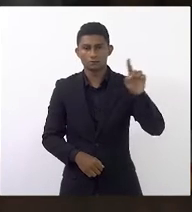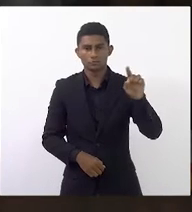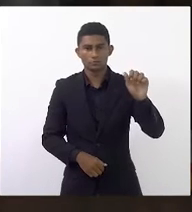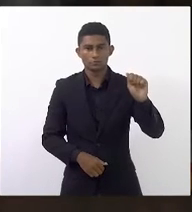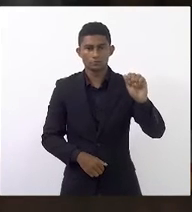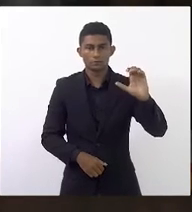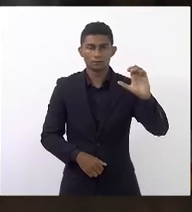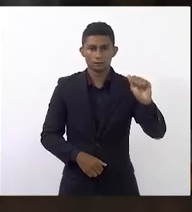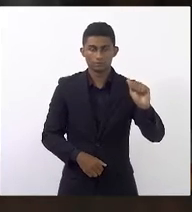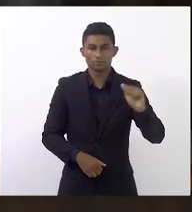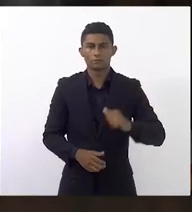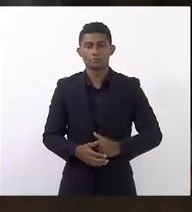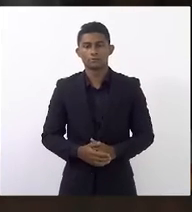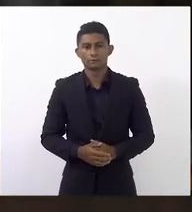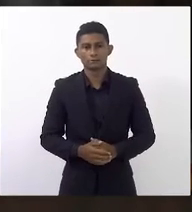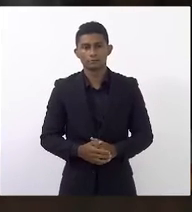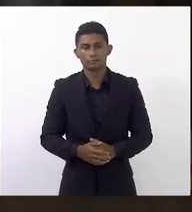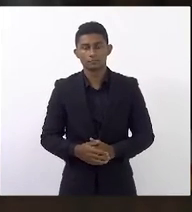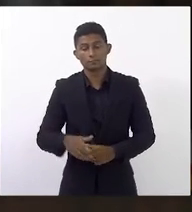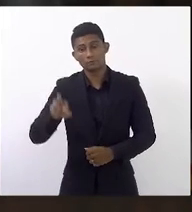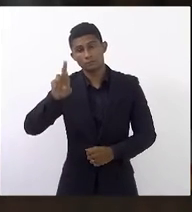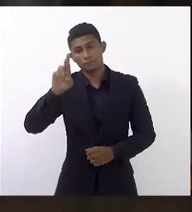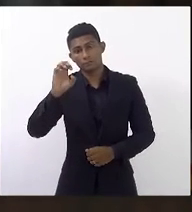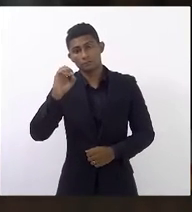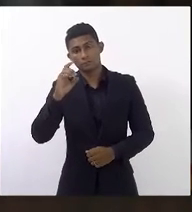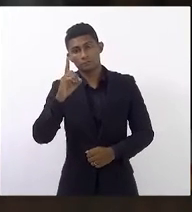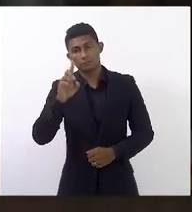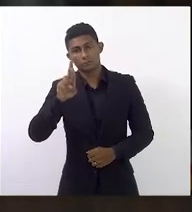Renato Zaca. Deputado Rodrigo Amorim.